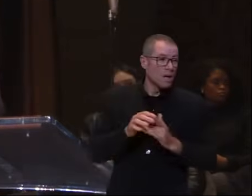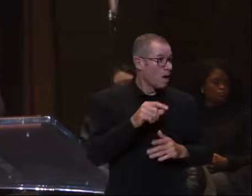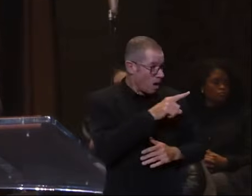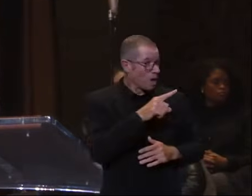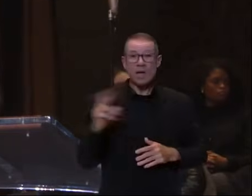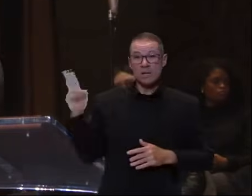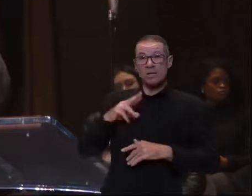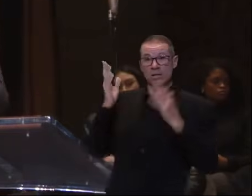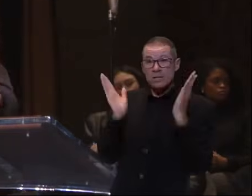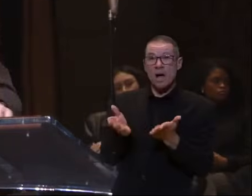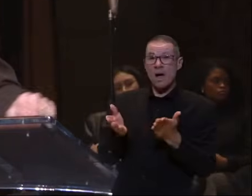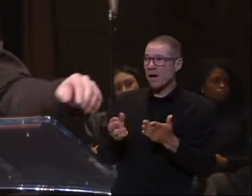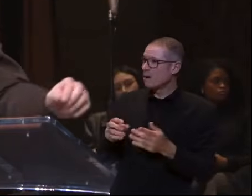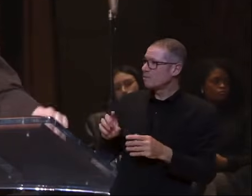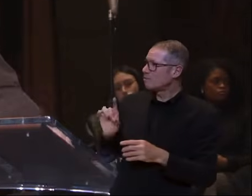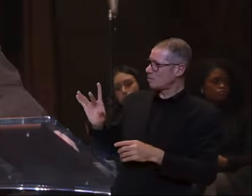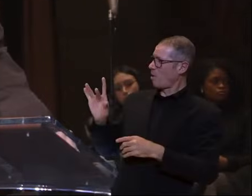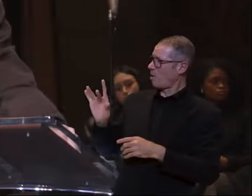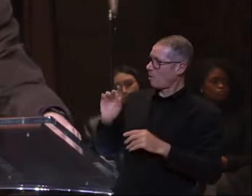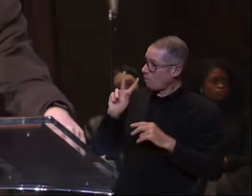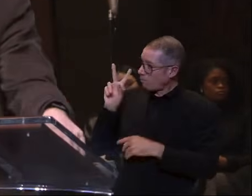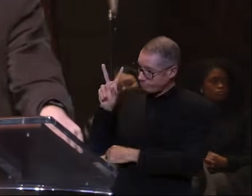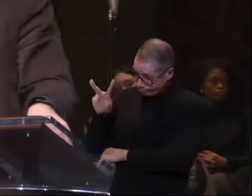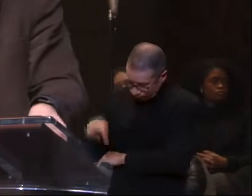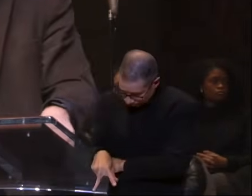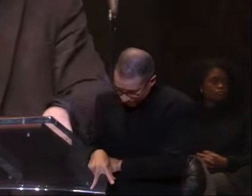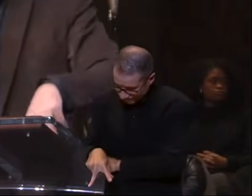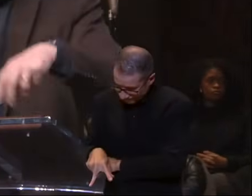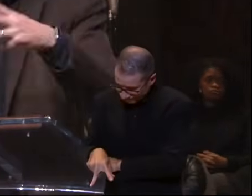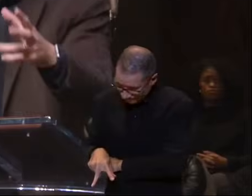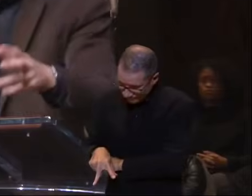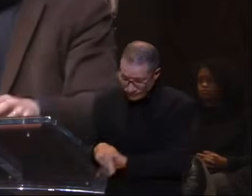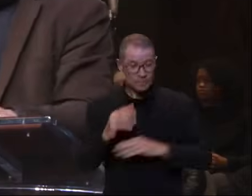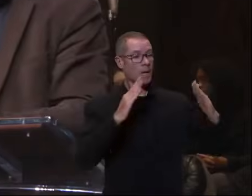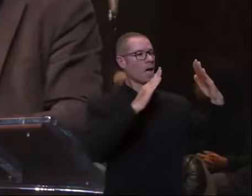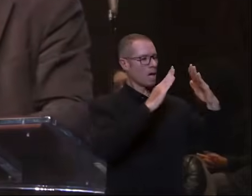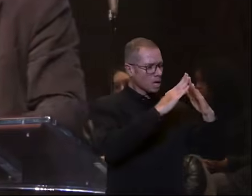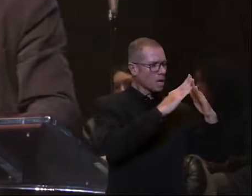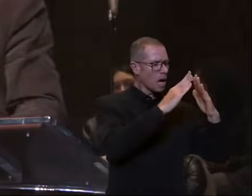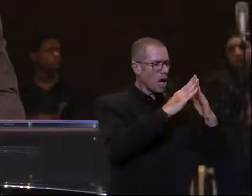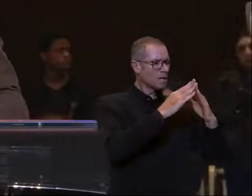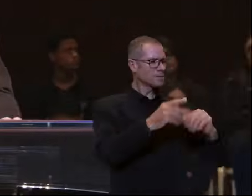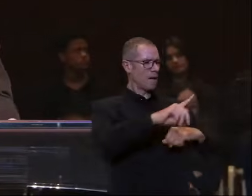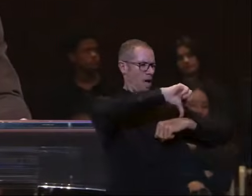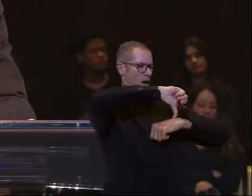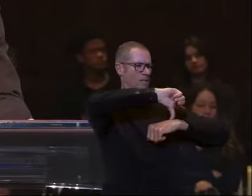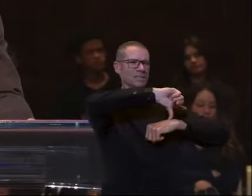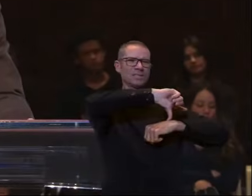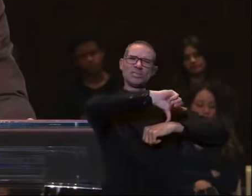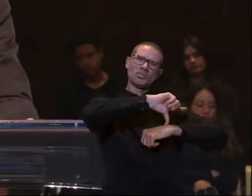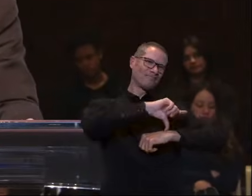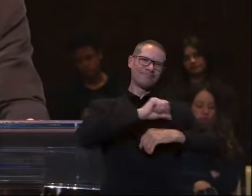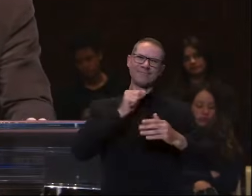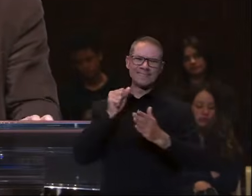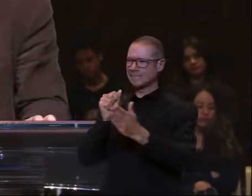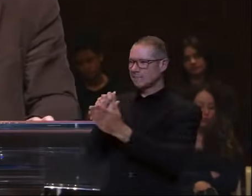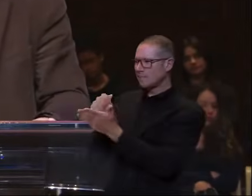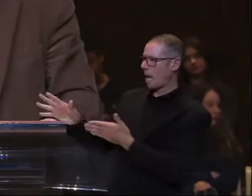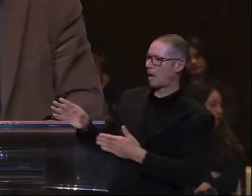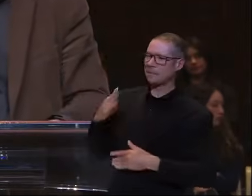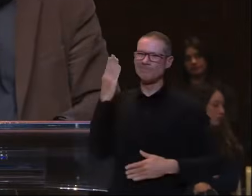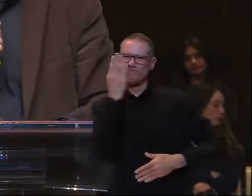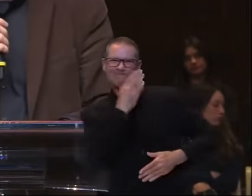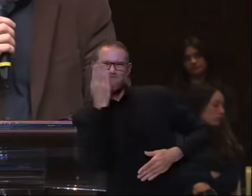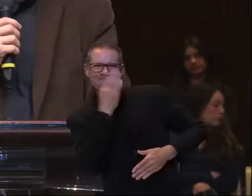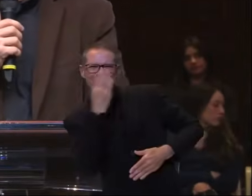já, mas eu só consigo olhar para baixo. Eu saí de casa muito cedo, e para me sustentar eu me envolvi com